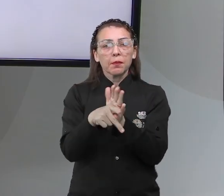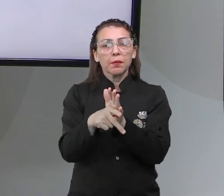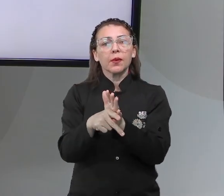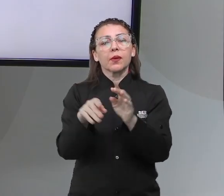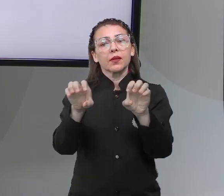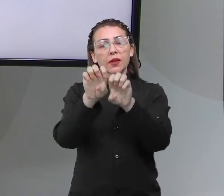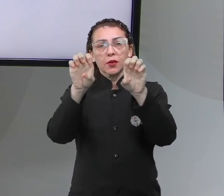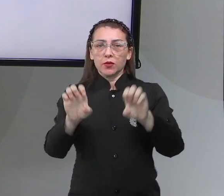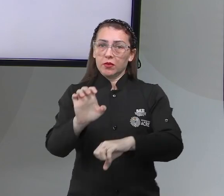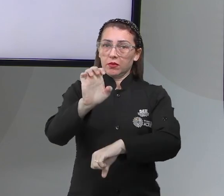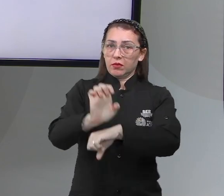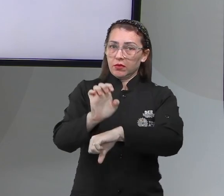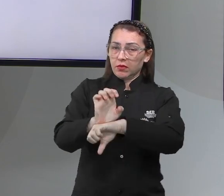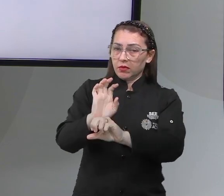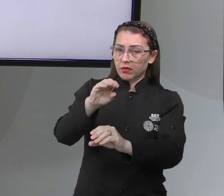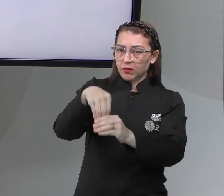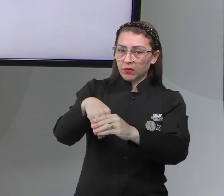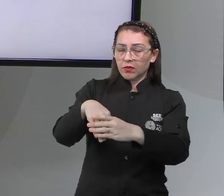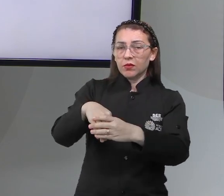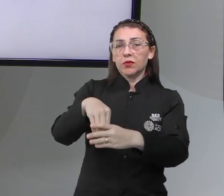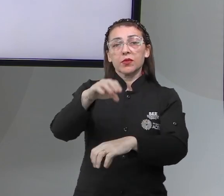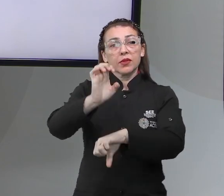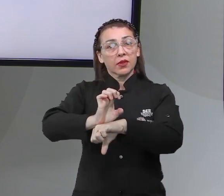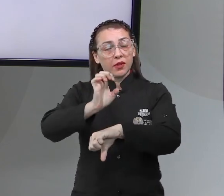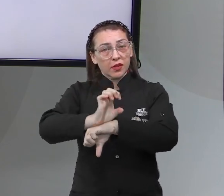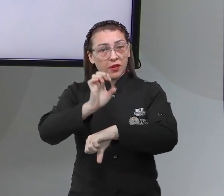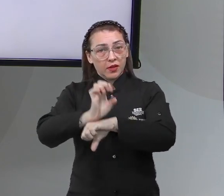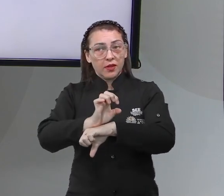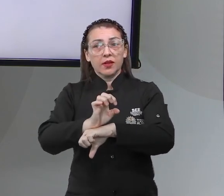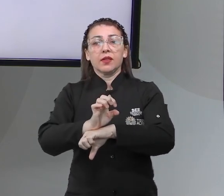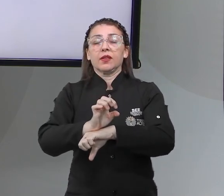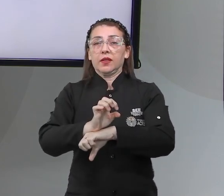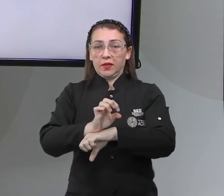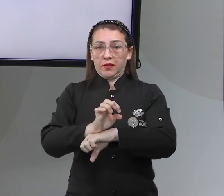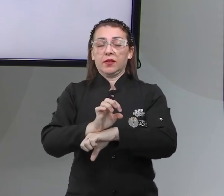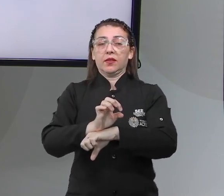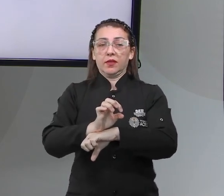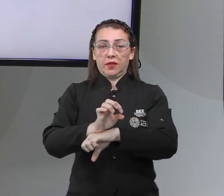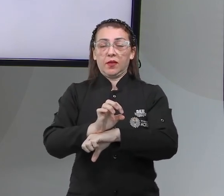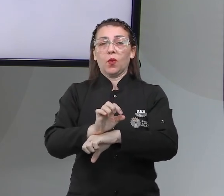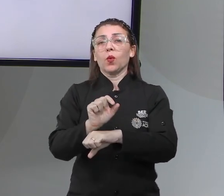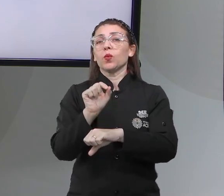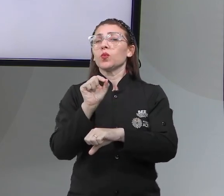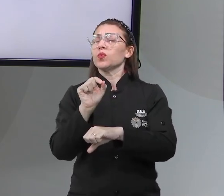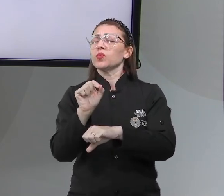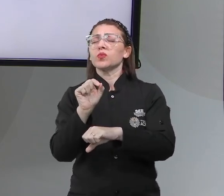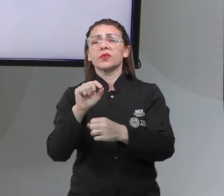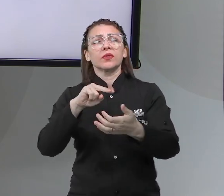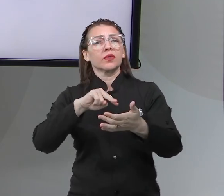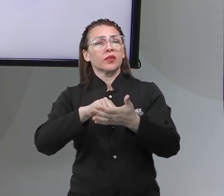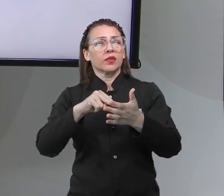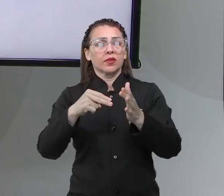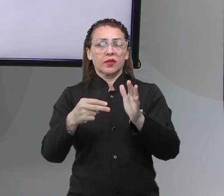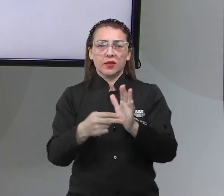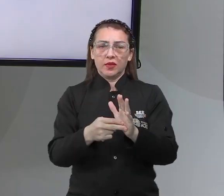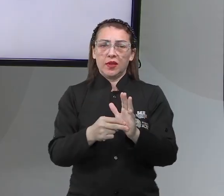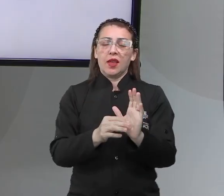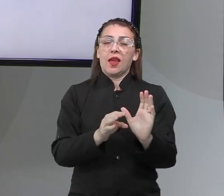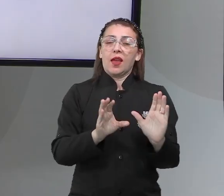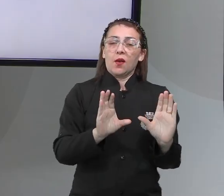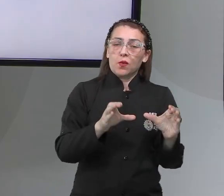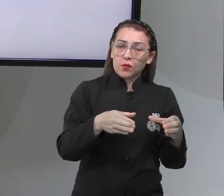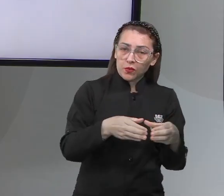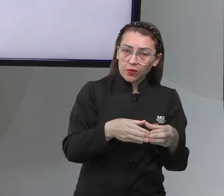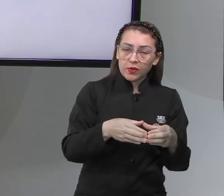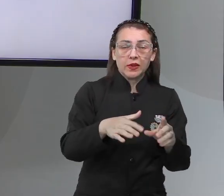na estrutura do Estado. O Estado, ele é um dos campos, ou melhor colocando, ele é uma das esferas